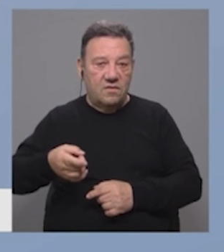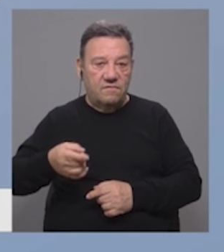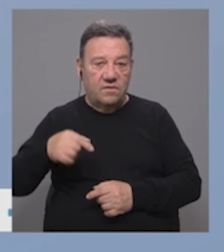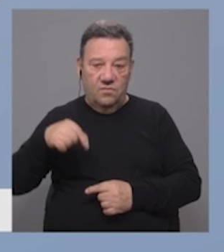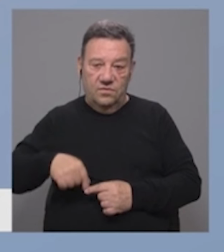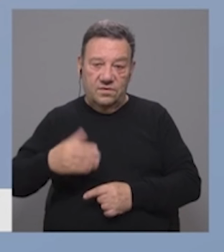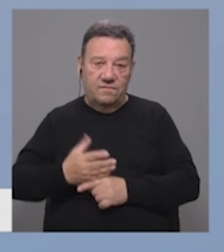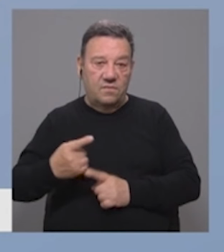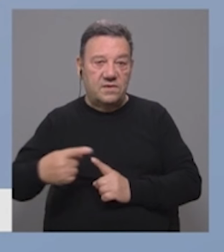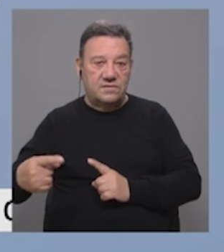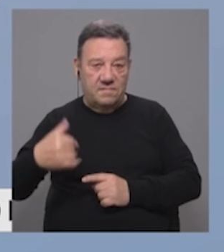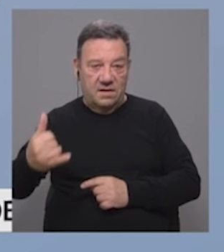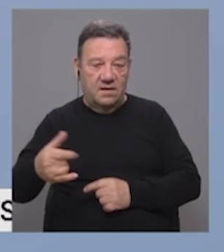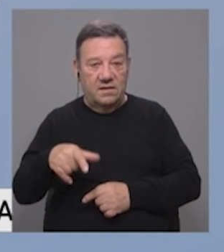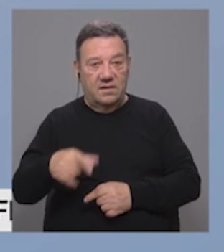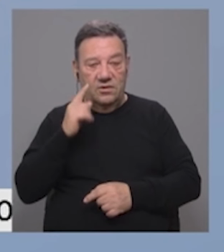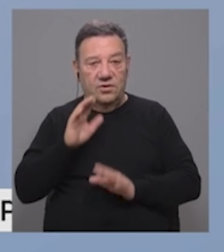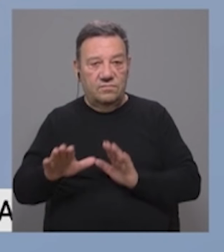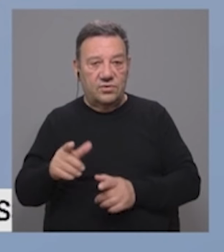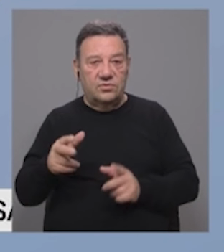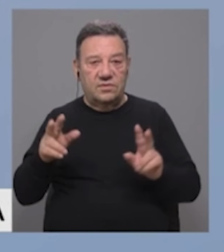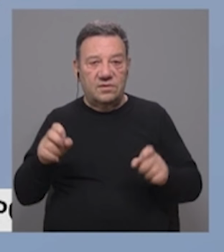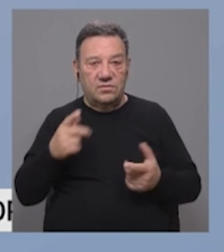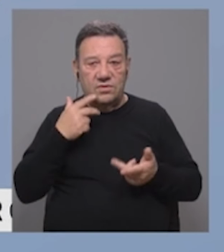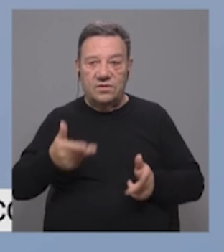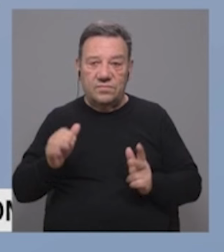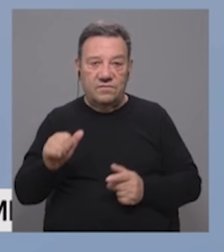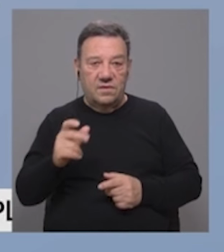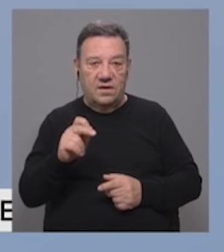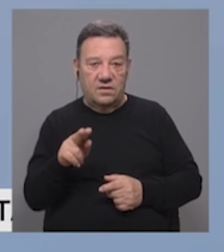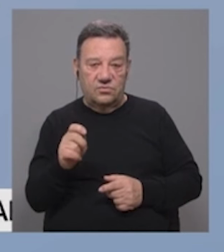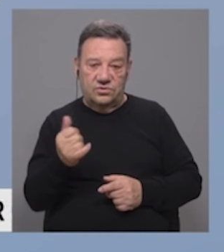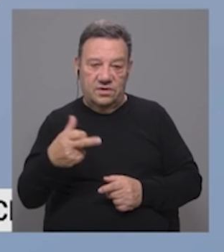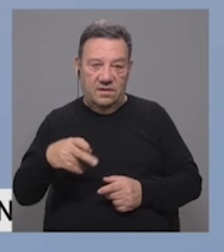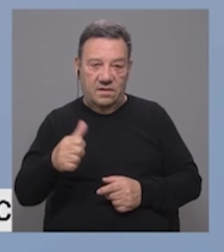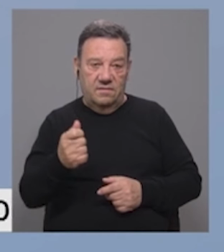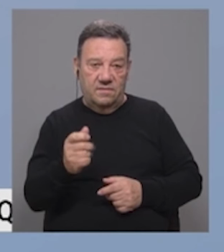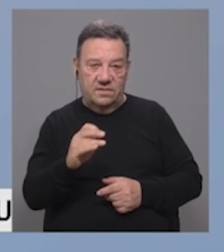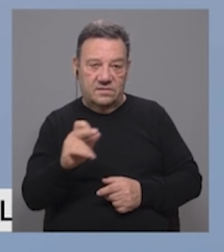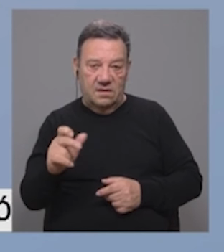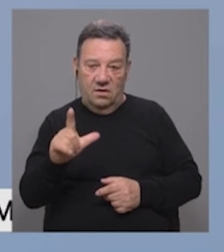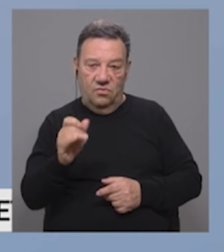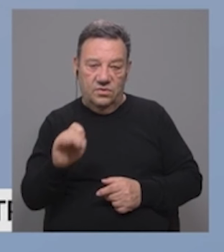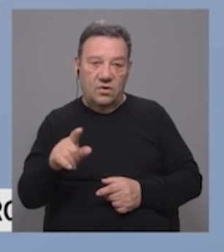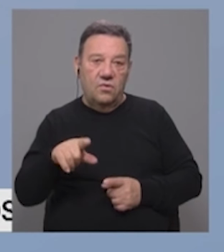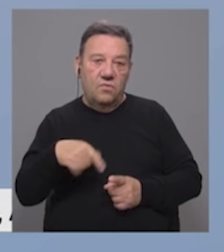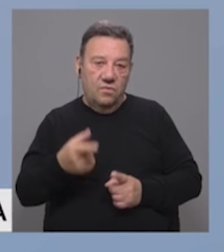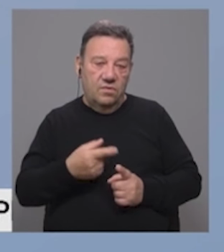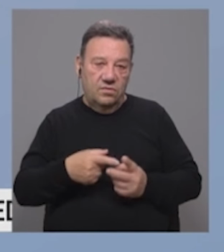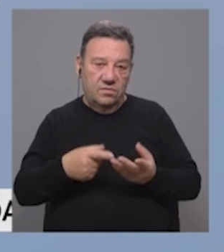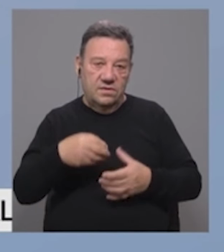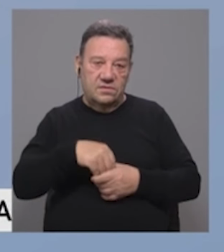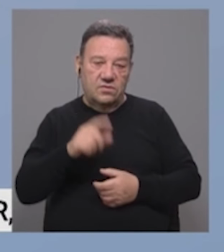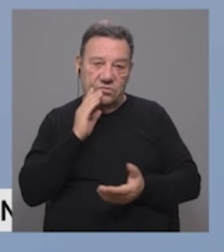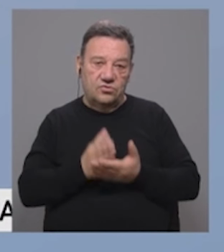hoje a uma semana. Serão expostos os títulos disponíveis de Agostina Bessa Luís e outros que incidem sobre